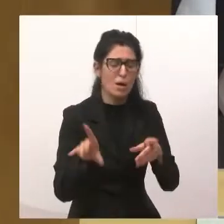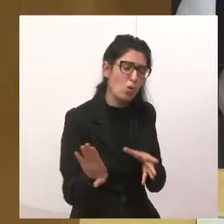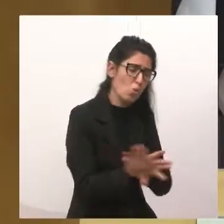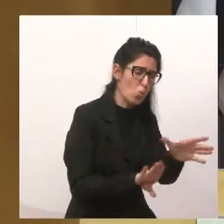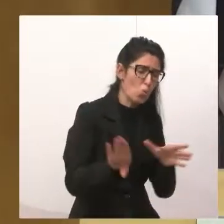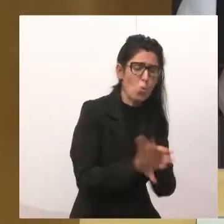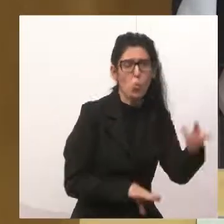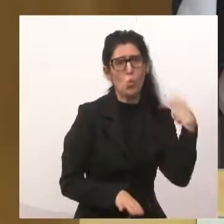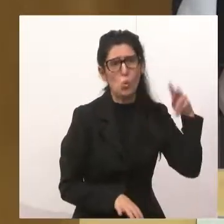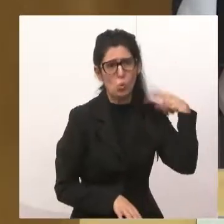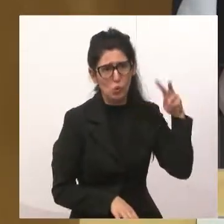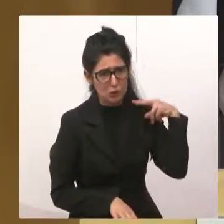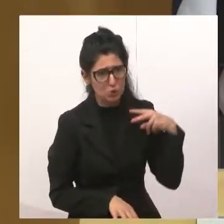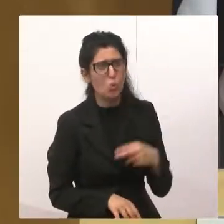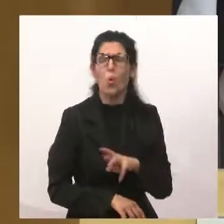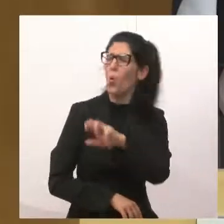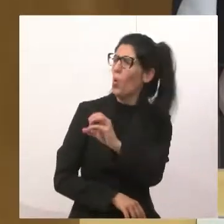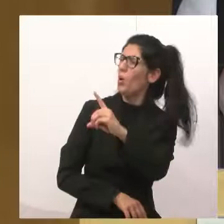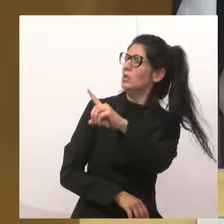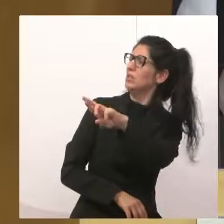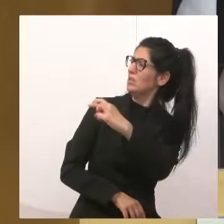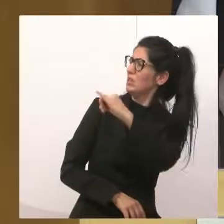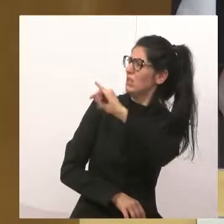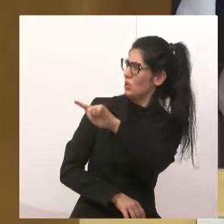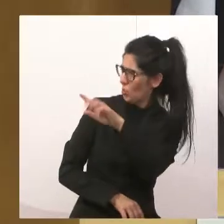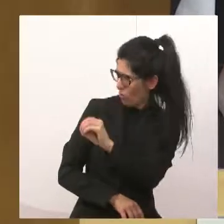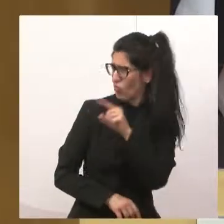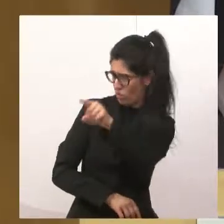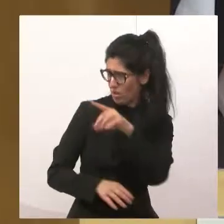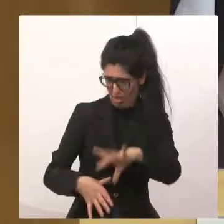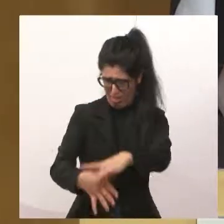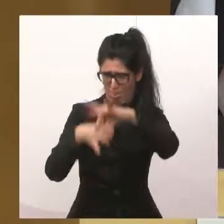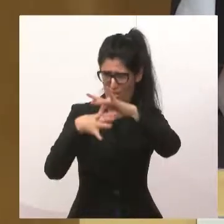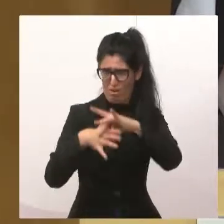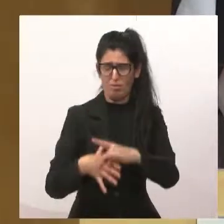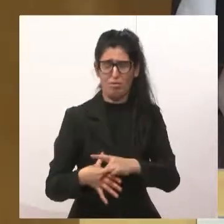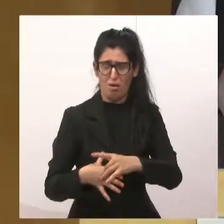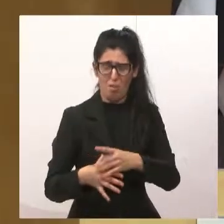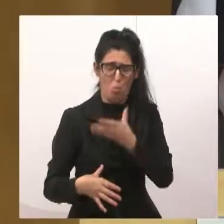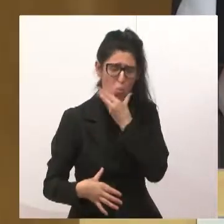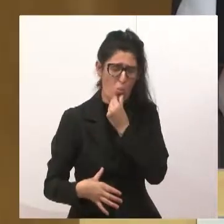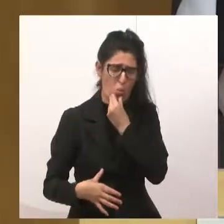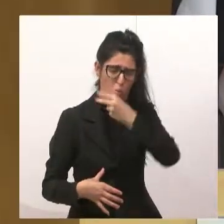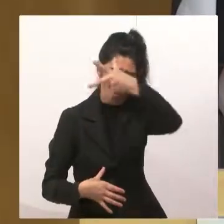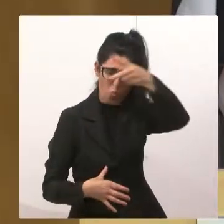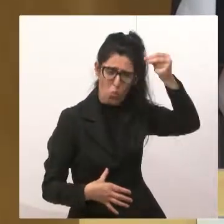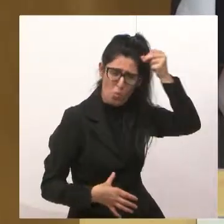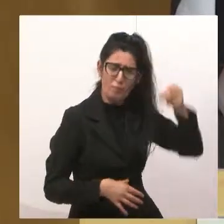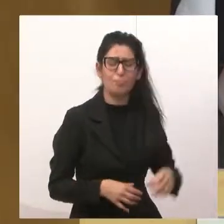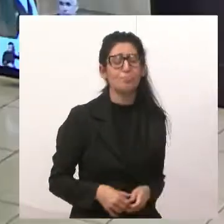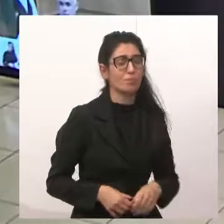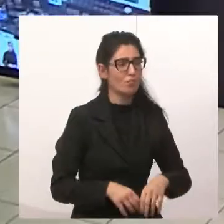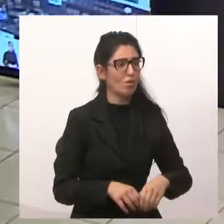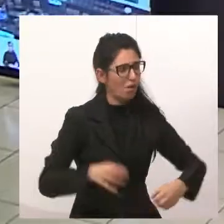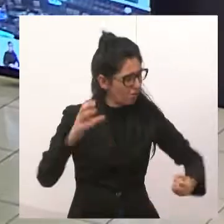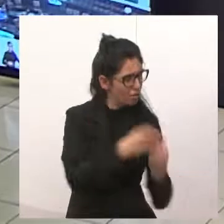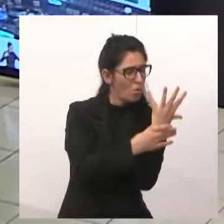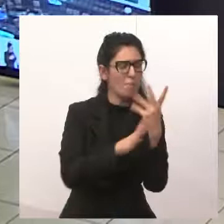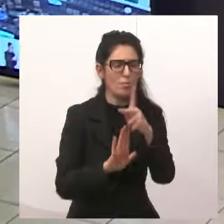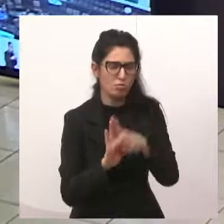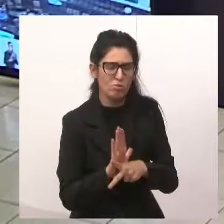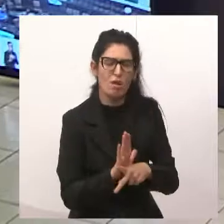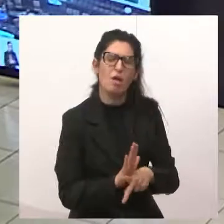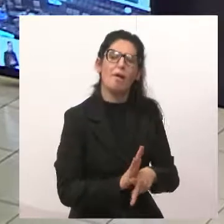nós façamos, viu, vereador Rodrigo Salomão? O senhor que é o líder do prefeito e também foi um dos mentores desse projeto, para que a